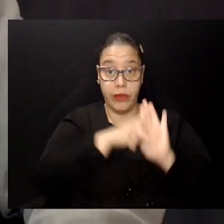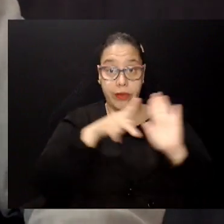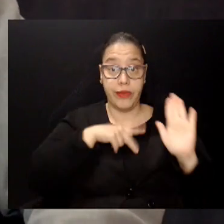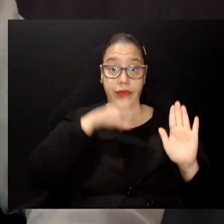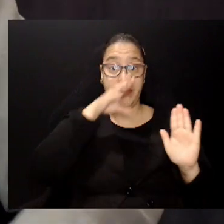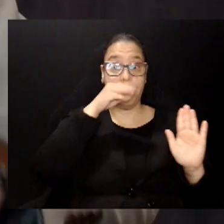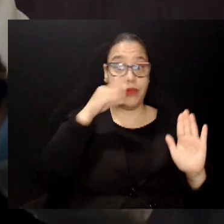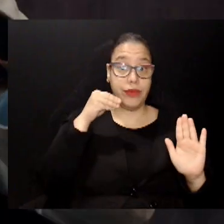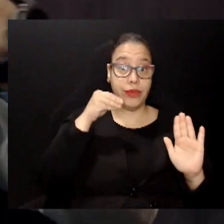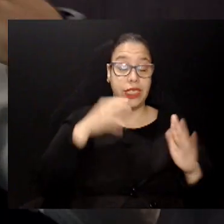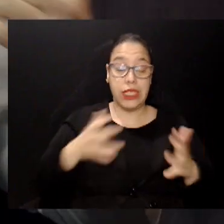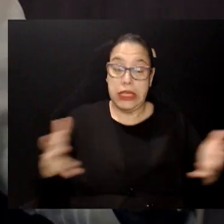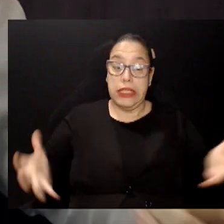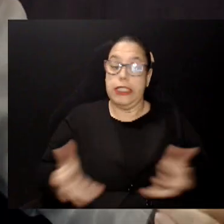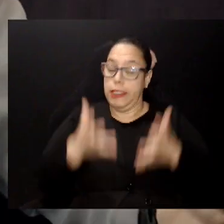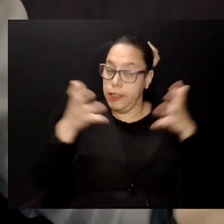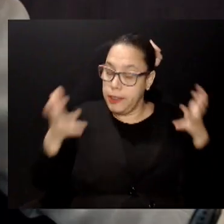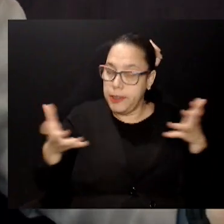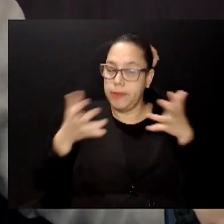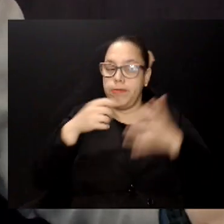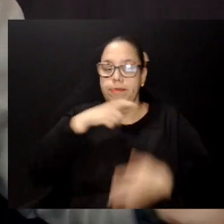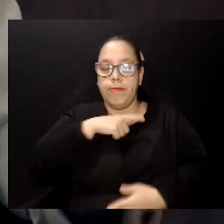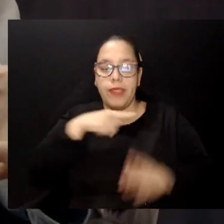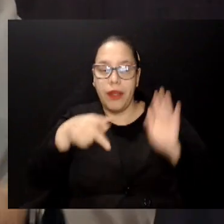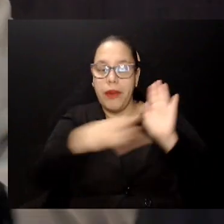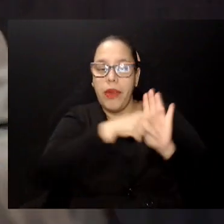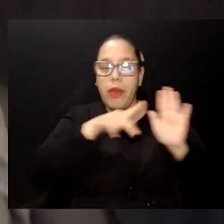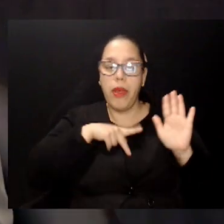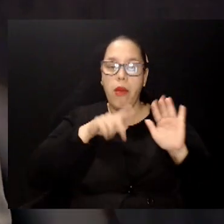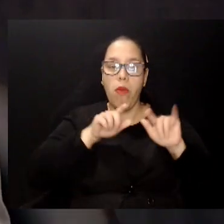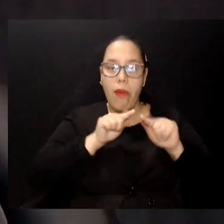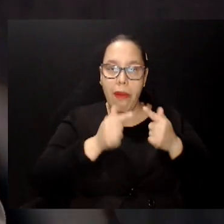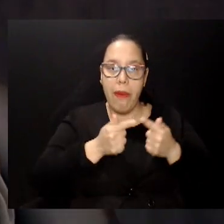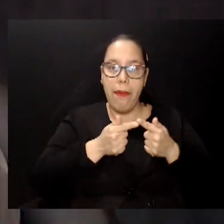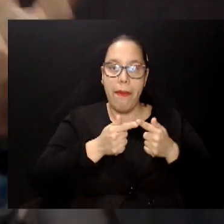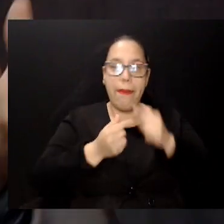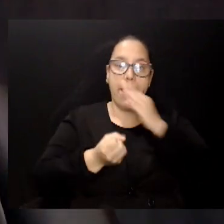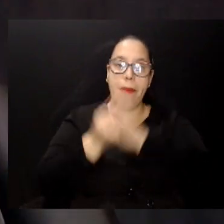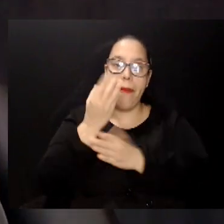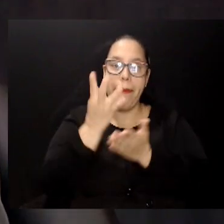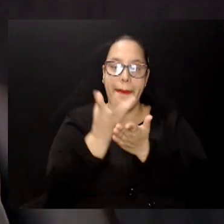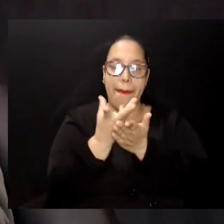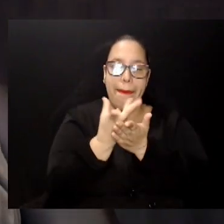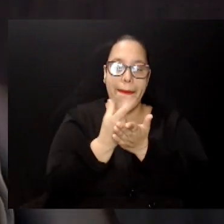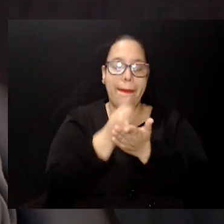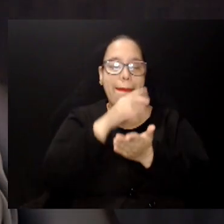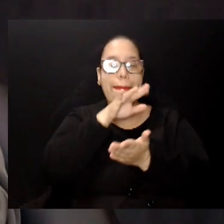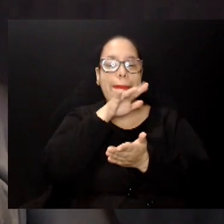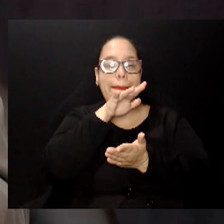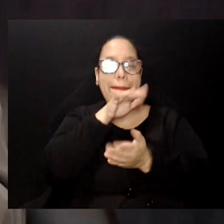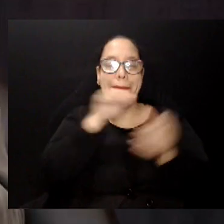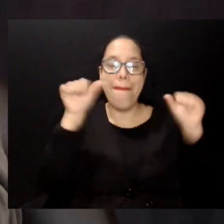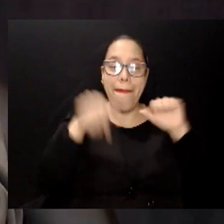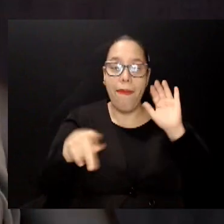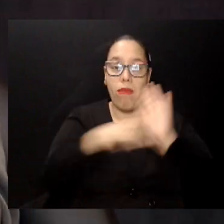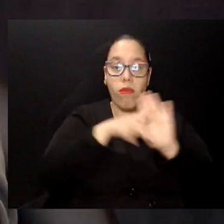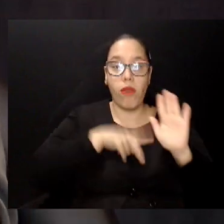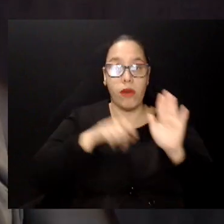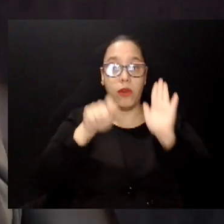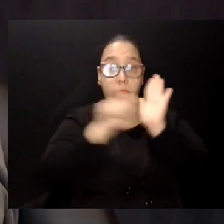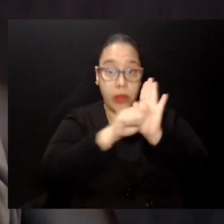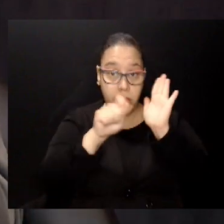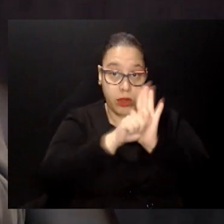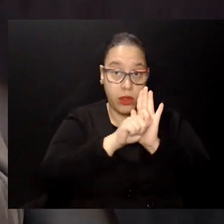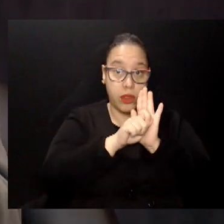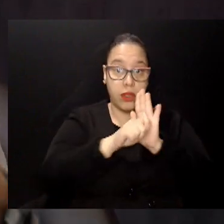impulsivo que muitas vezes, para pertencer no grupo, ele vai começar a criar hábitos ruins para pertencimento. Então, assim, drogas, álcool em excesso,